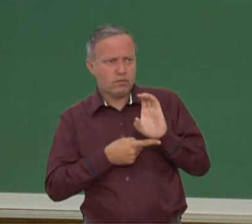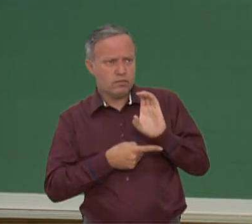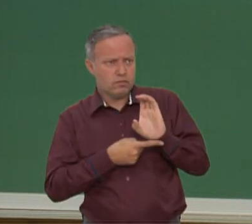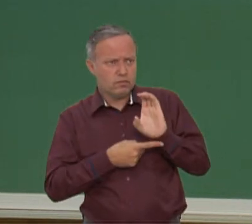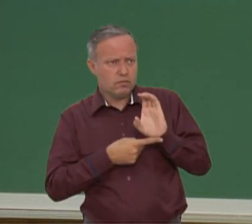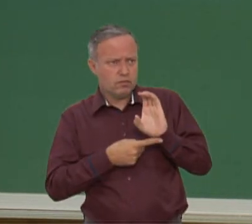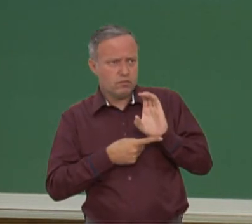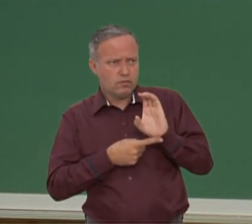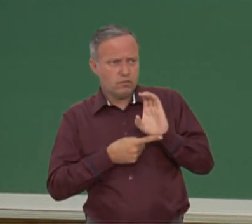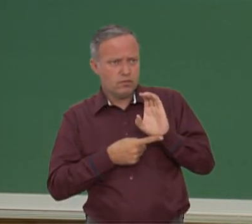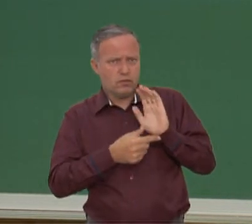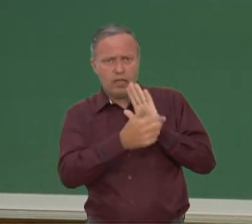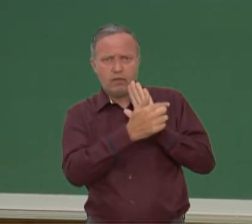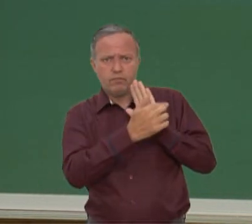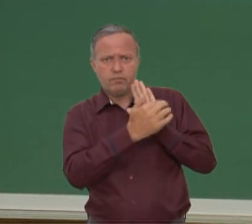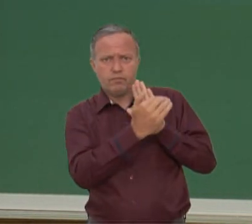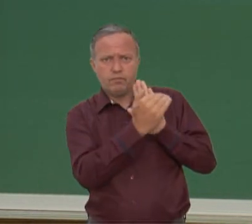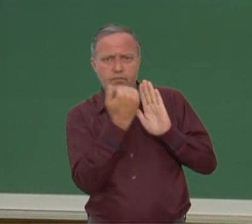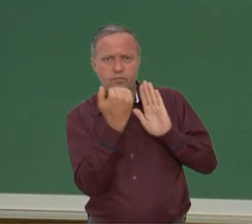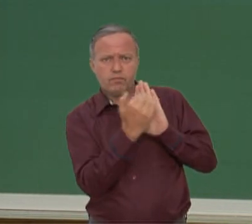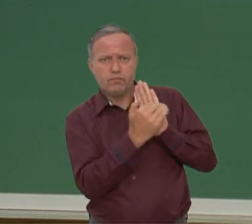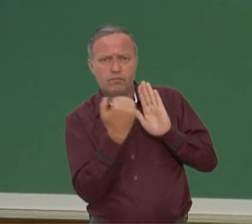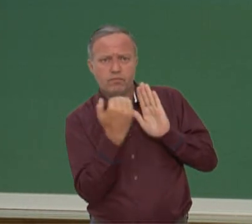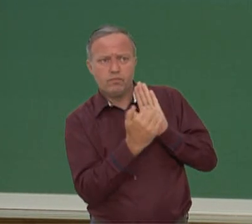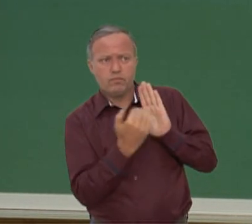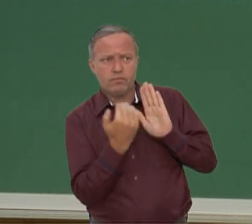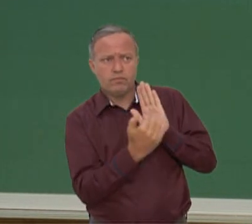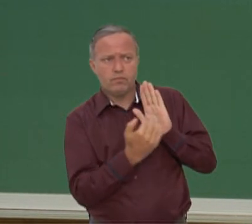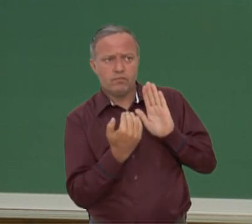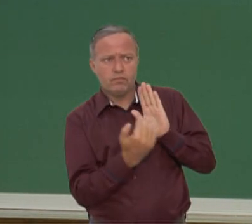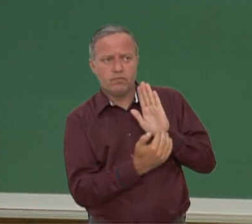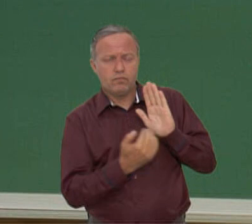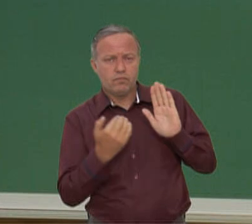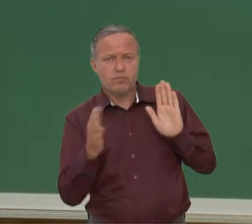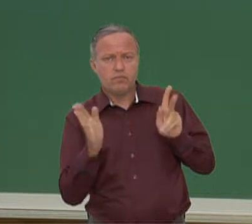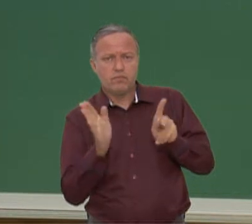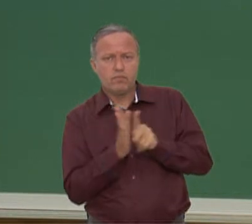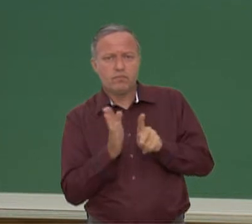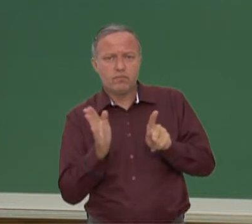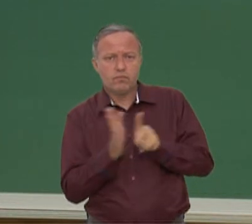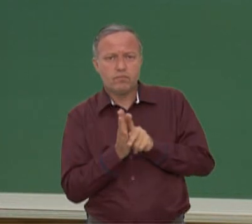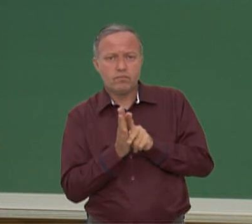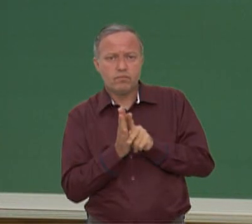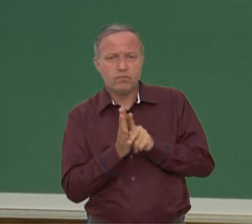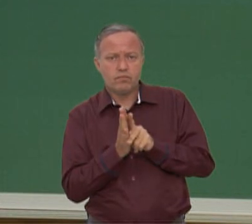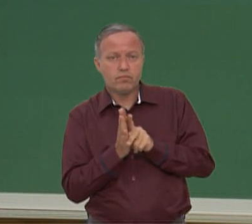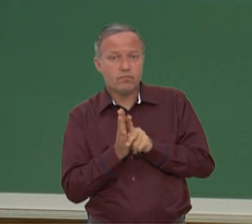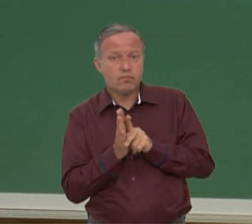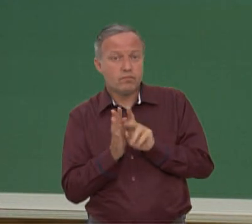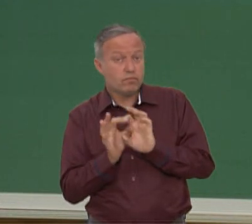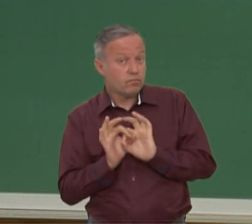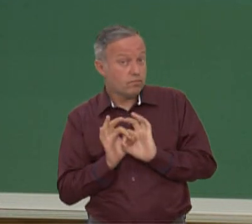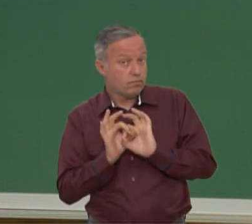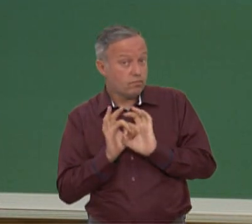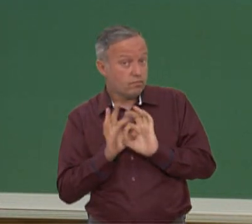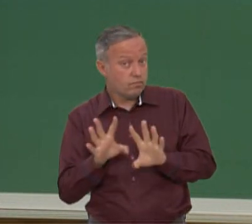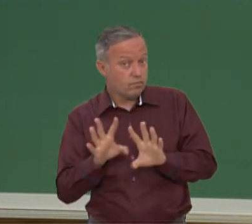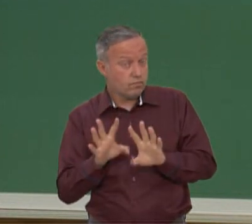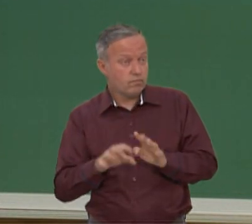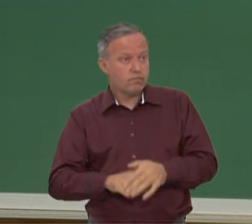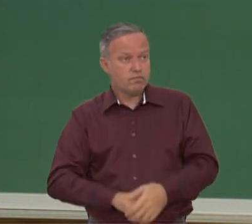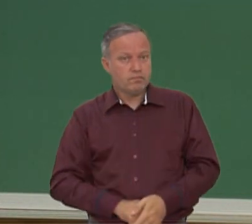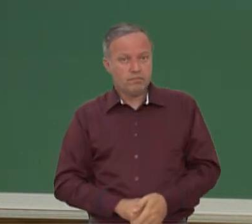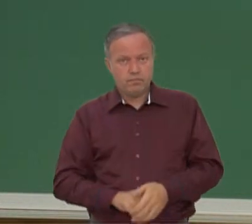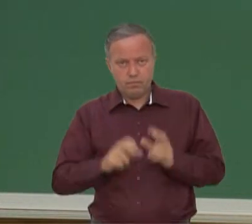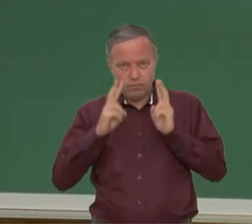Que congrega ali países que estão se desenvolvendo e estão ali na segunda